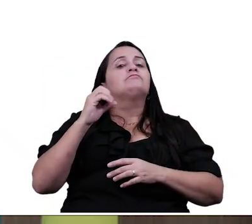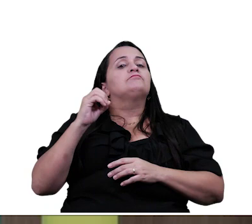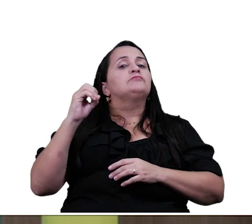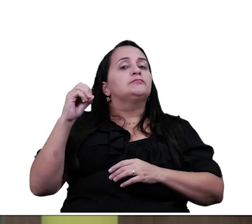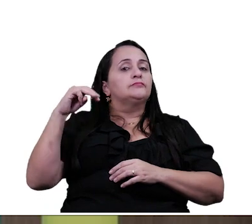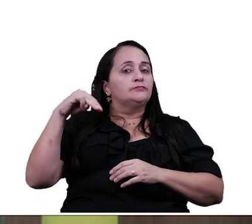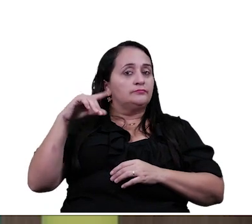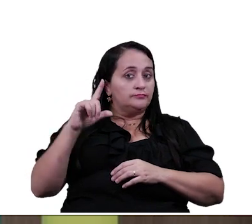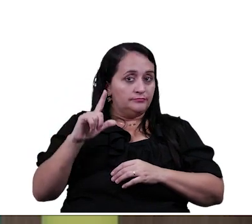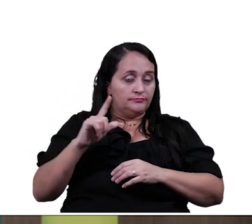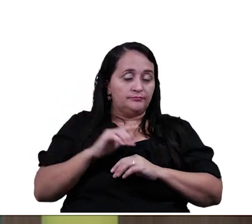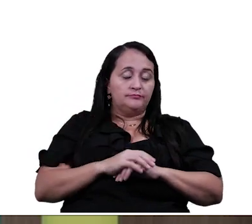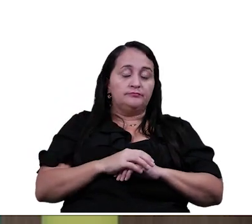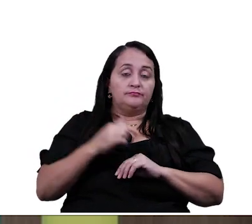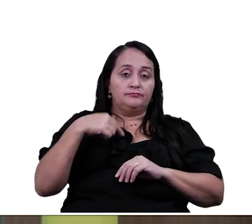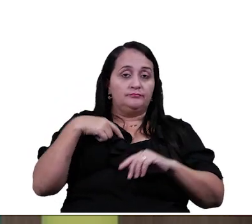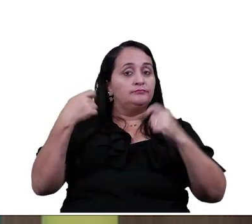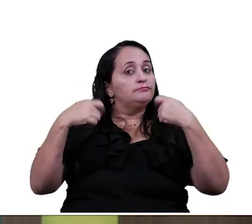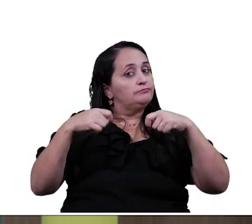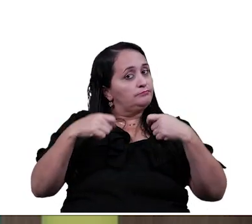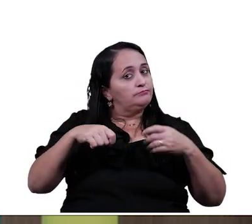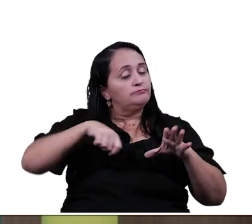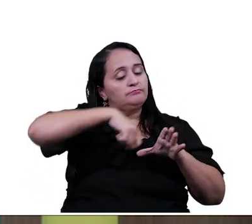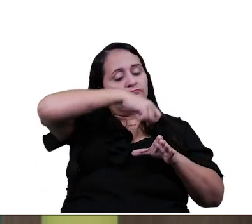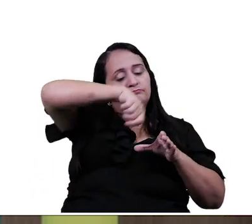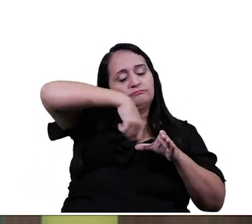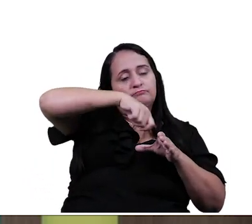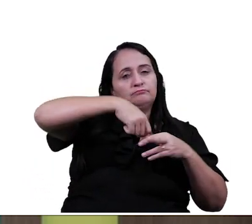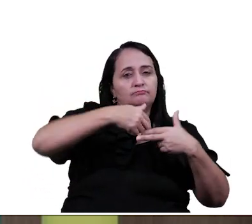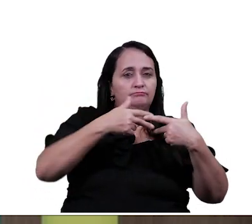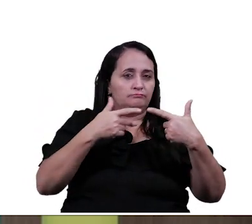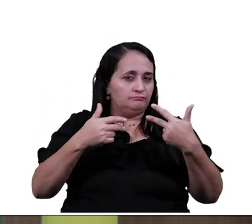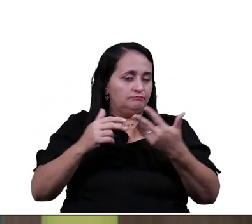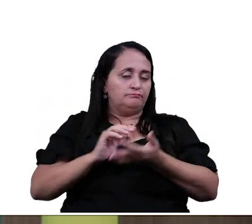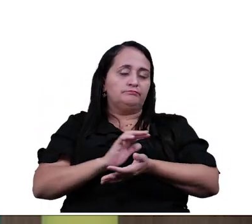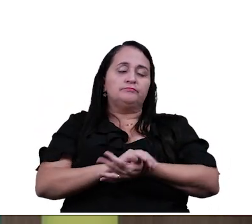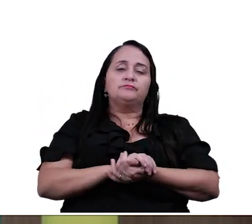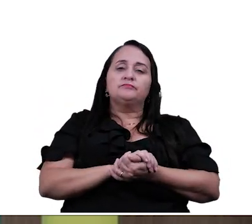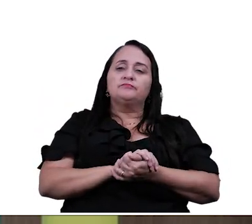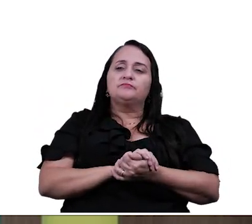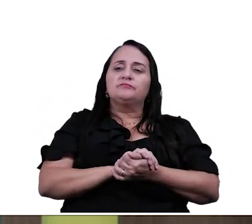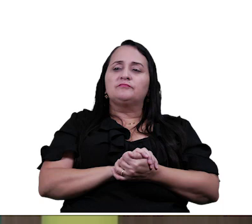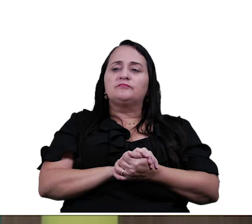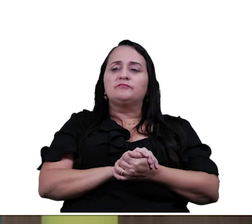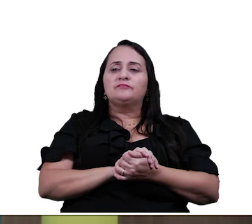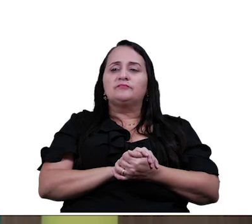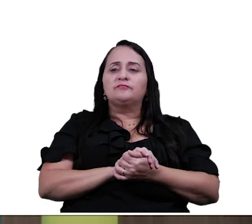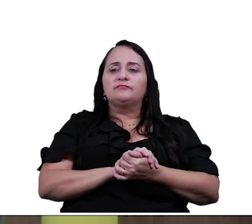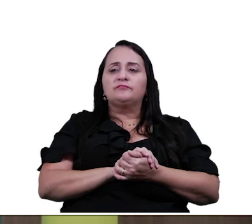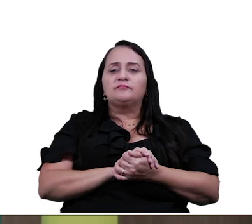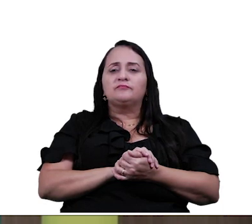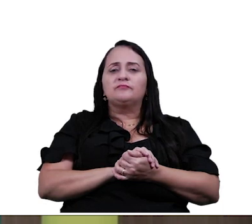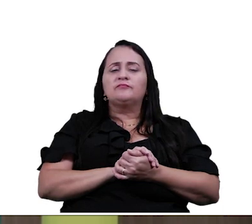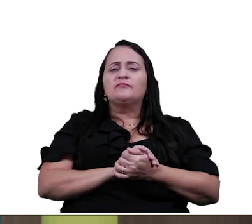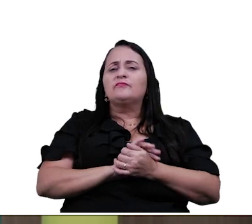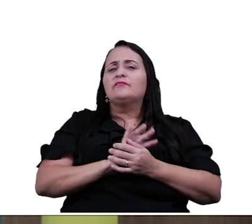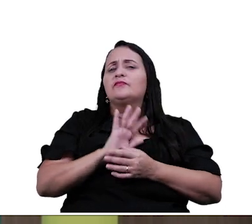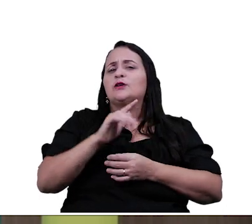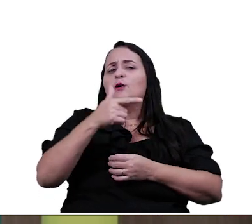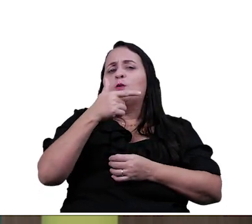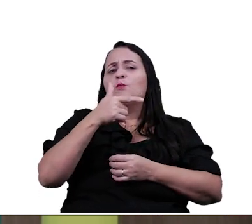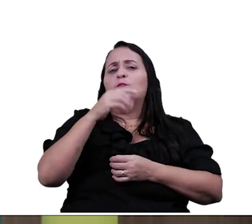que eu preciso. Então, pensa comigo. Duas garrafas de 200